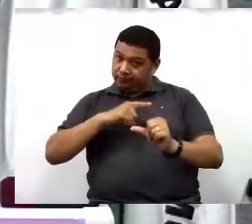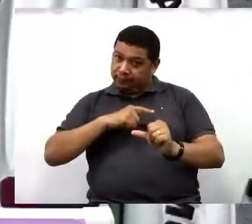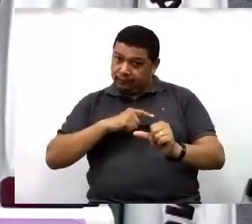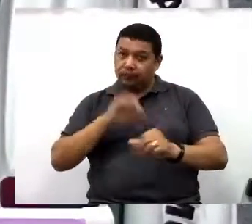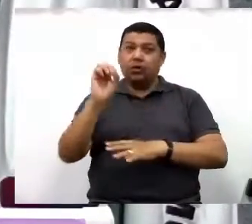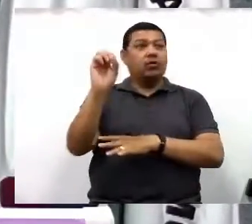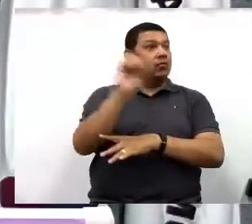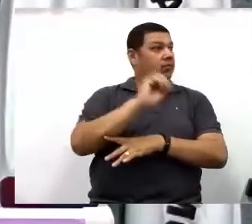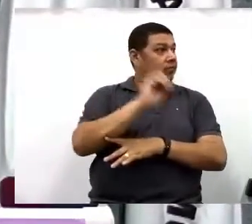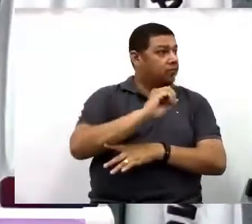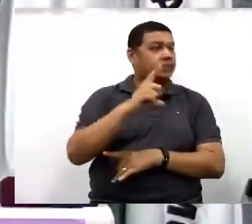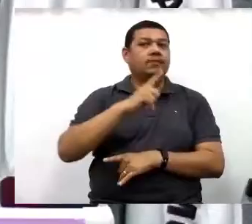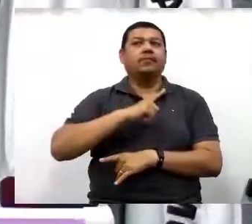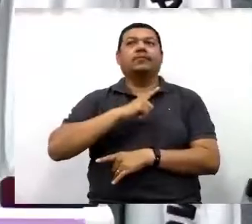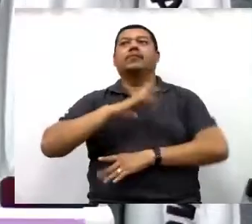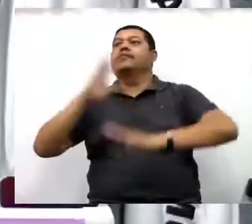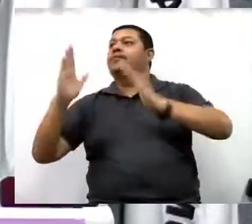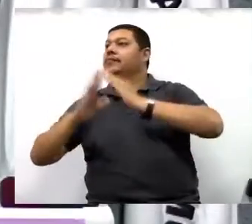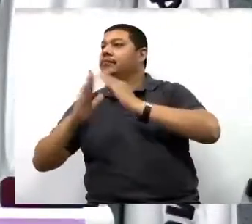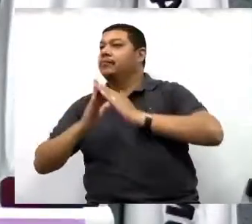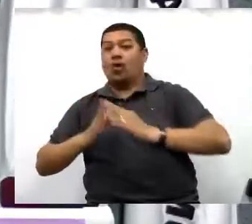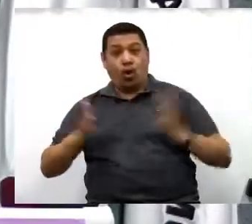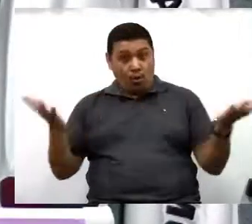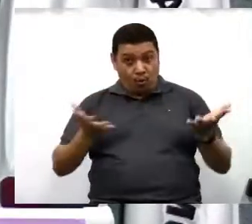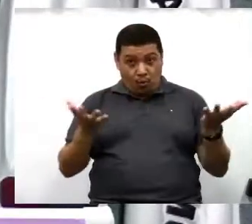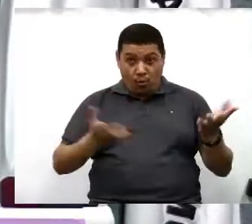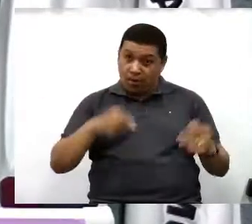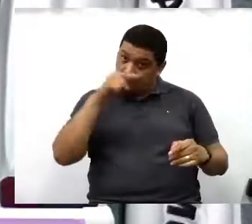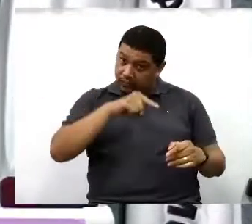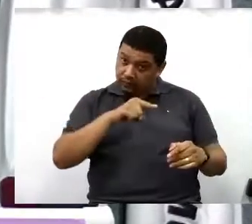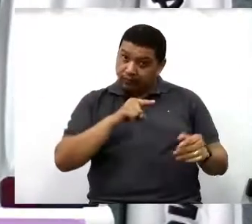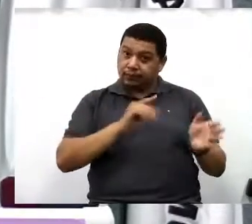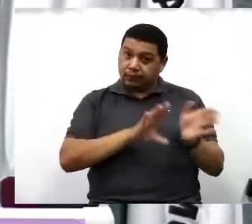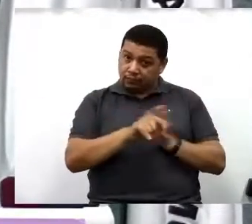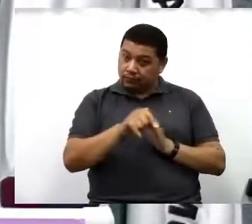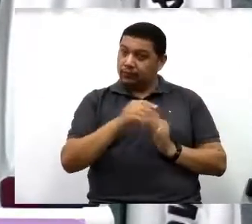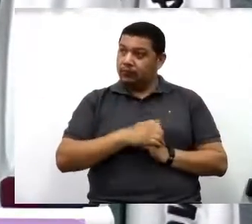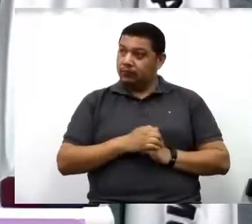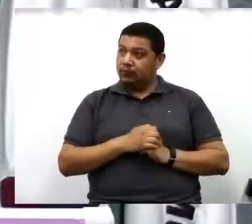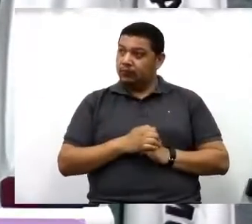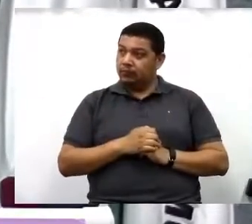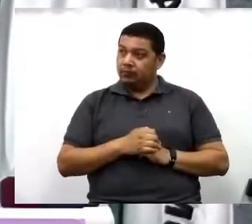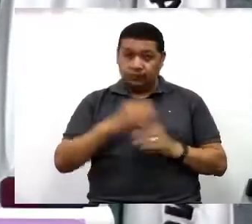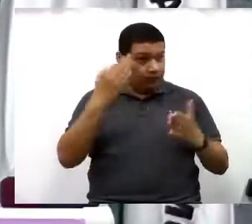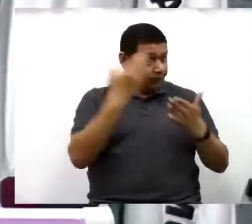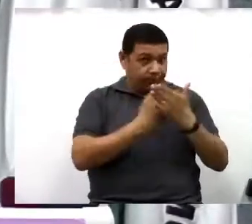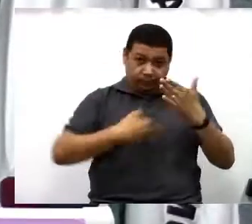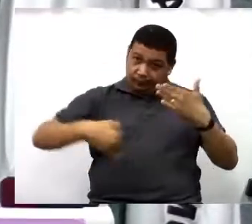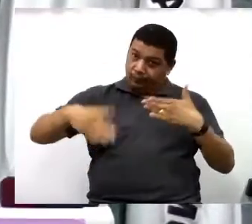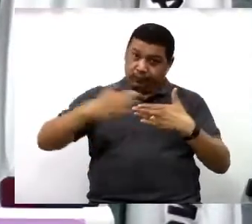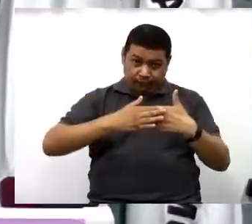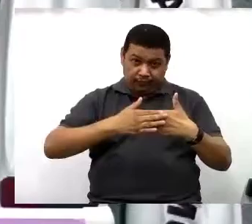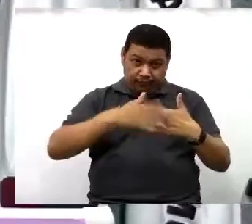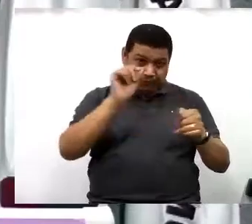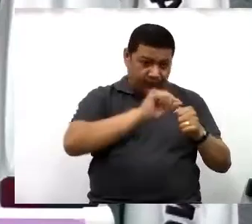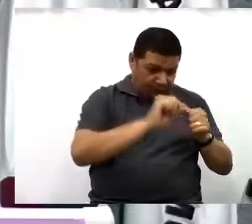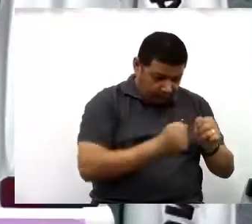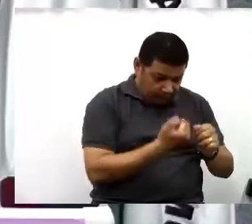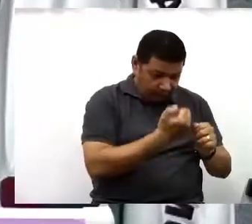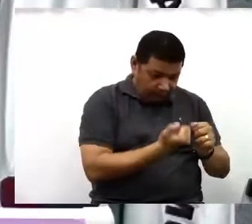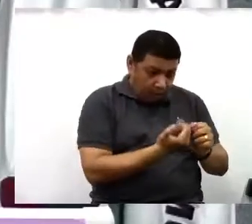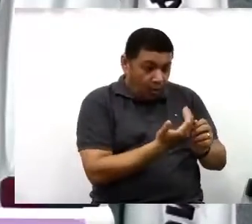casa. Hoje dentro da cidade de Cacoal, no território de Cacoal, tudo que você planta